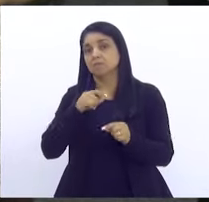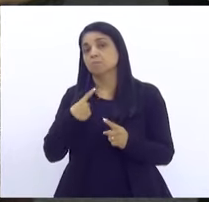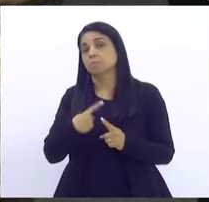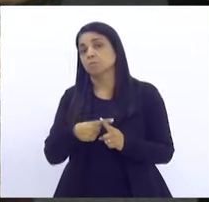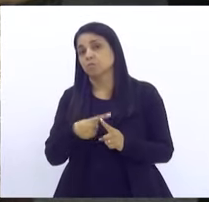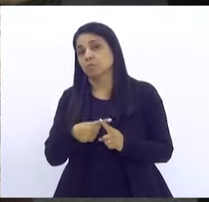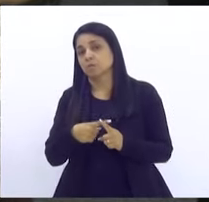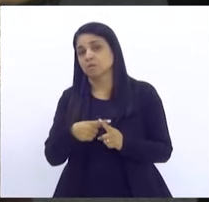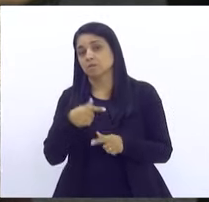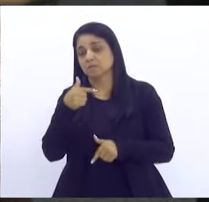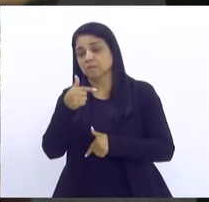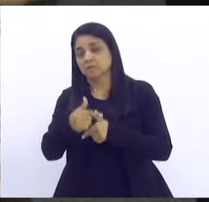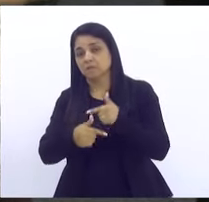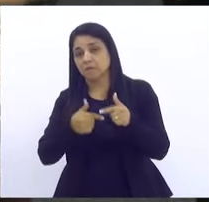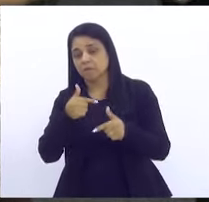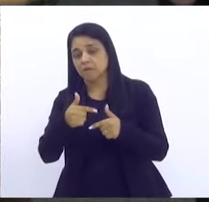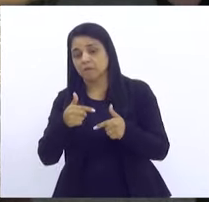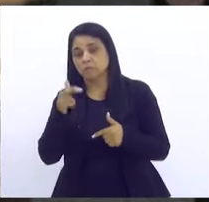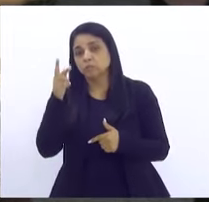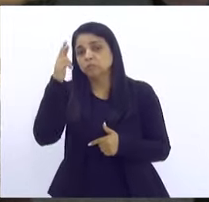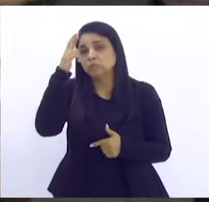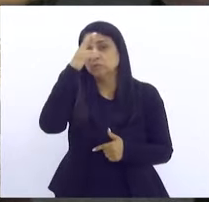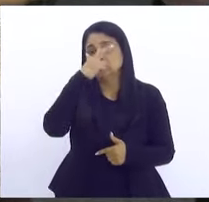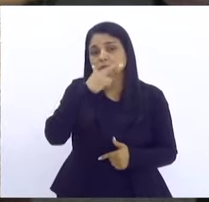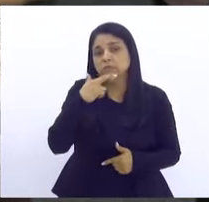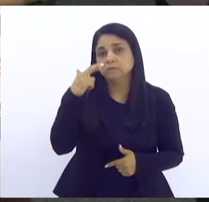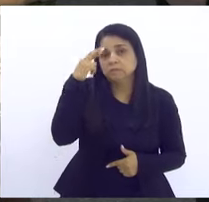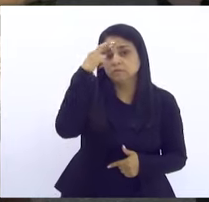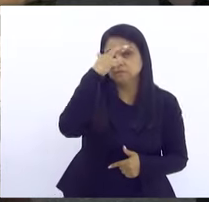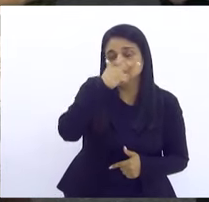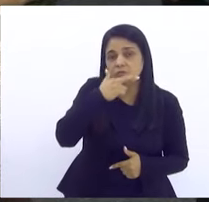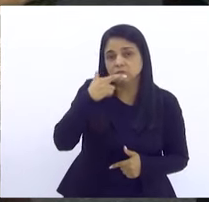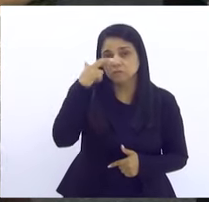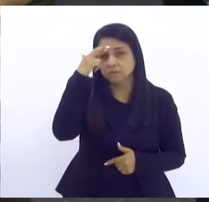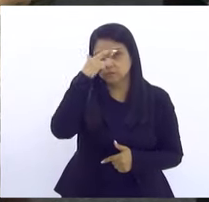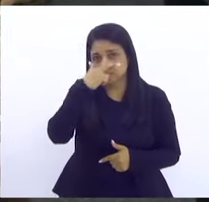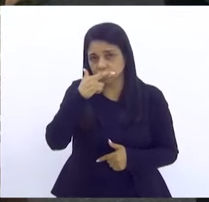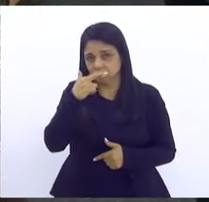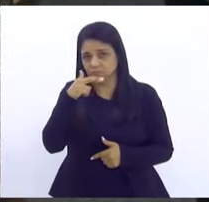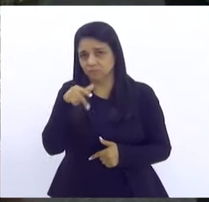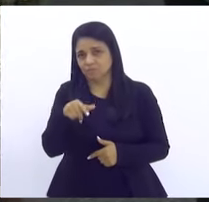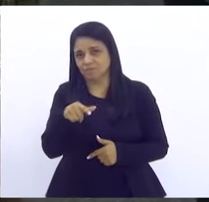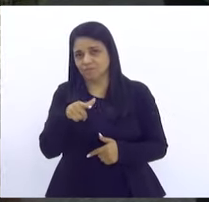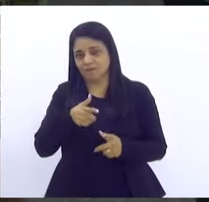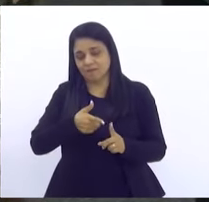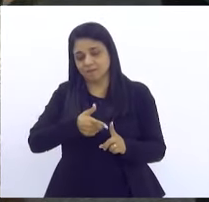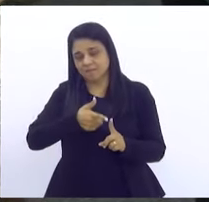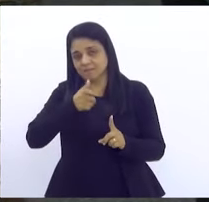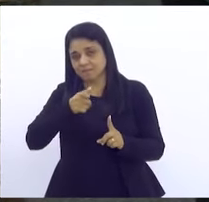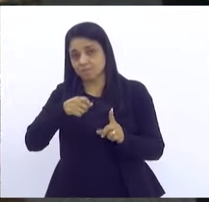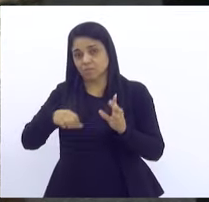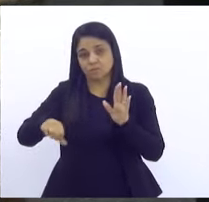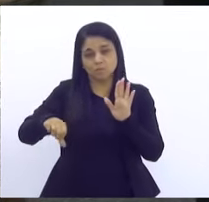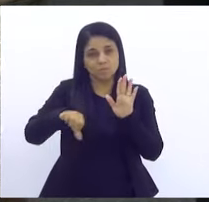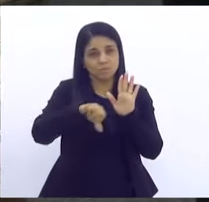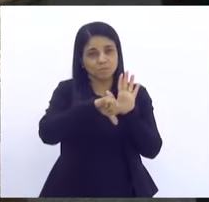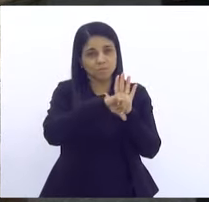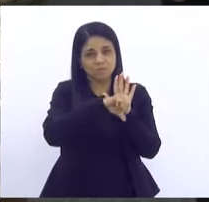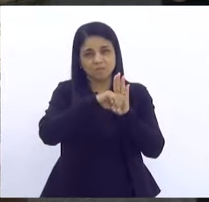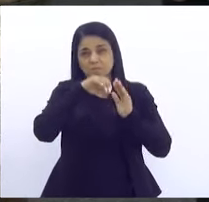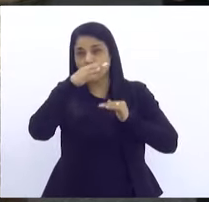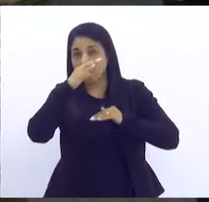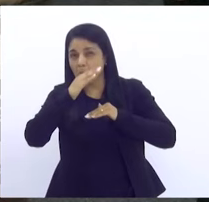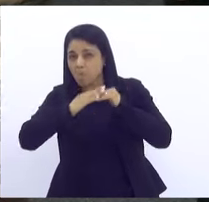fazendo um trabalho investigativo. E foi assassinado por criminosos